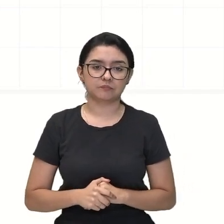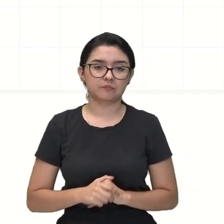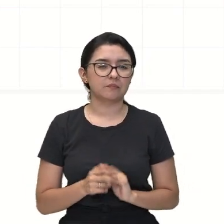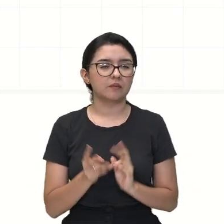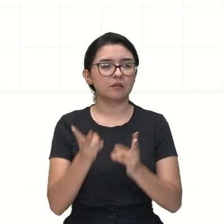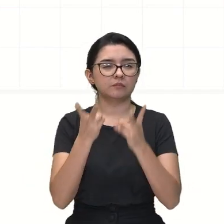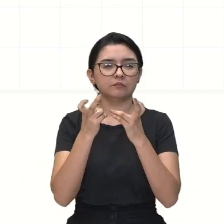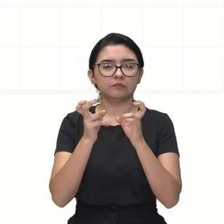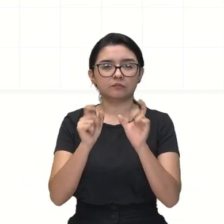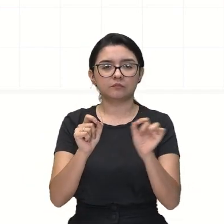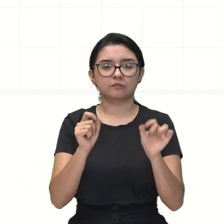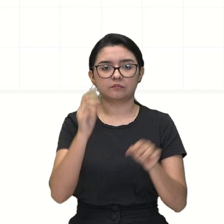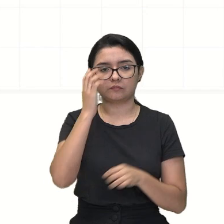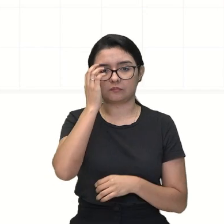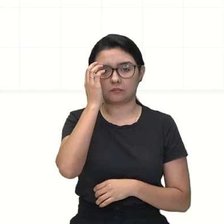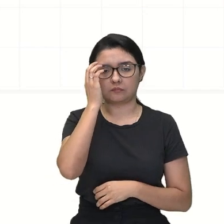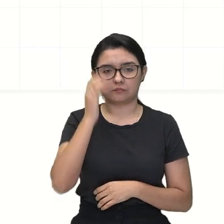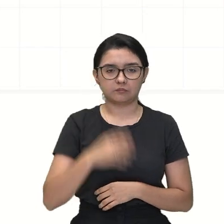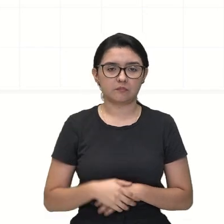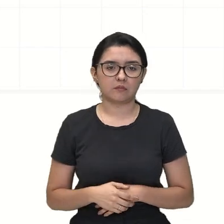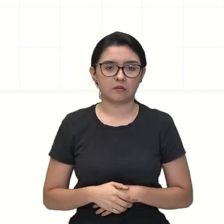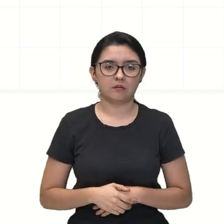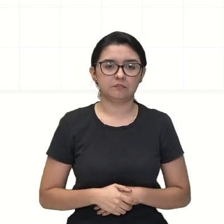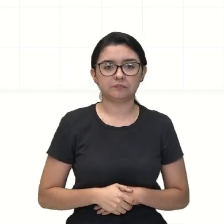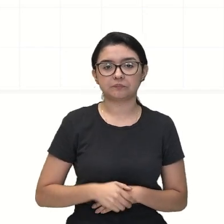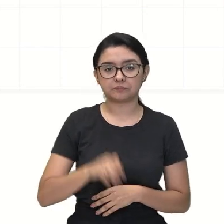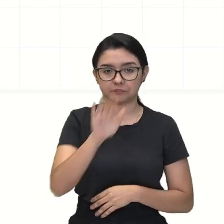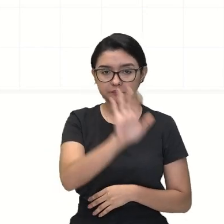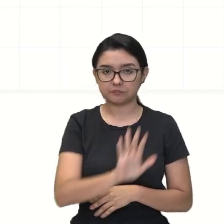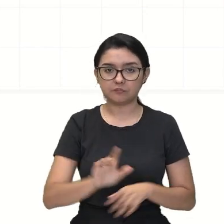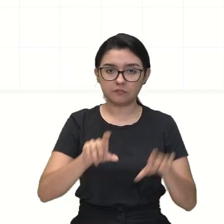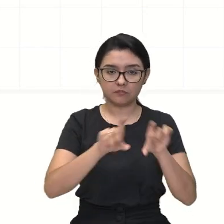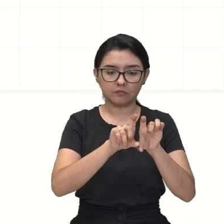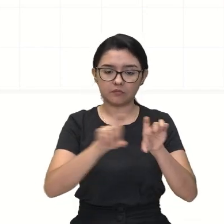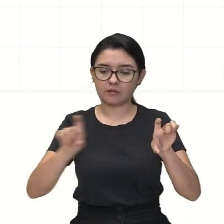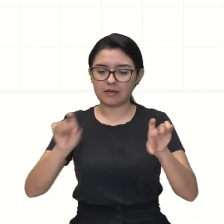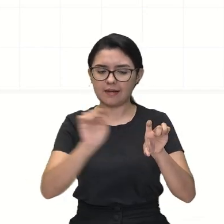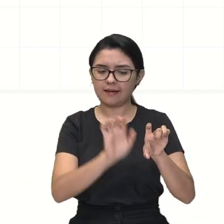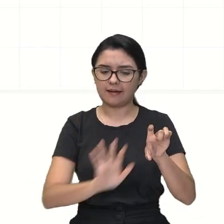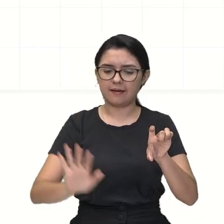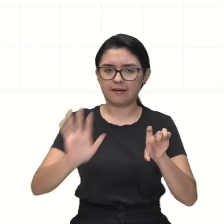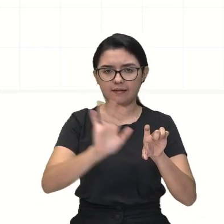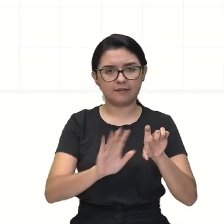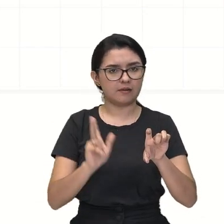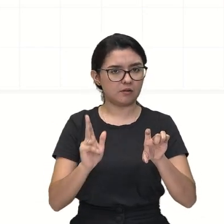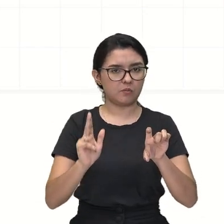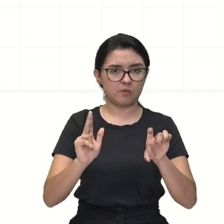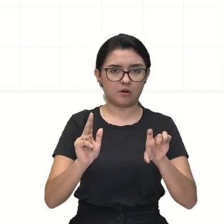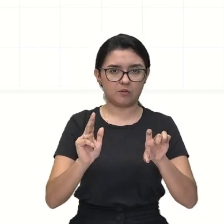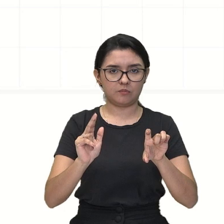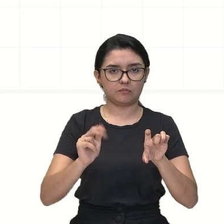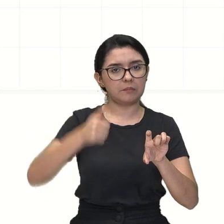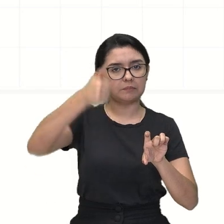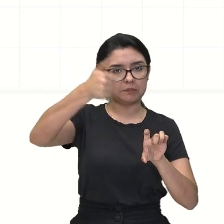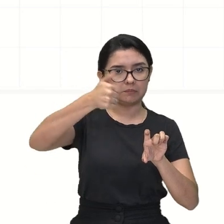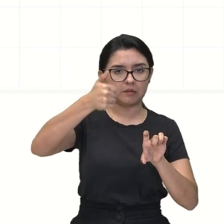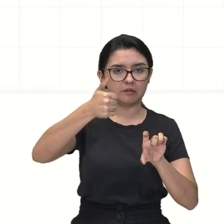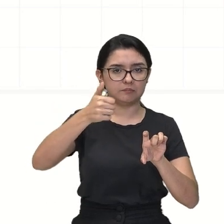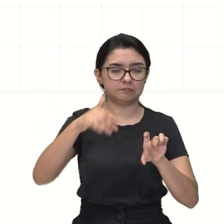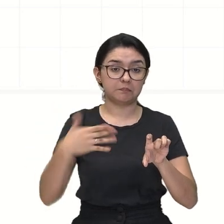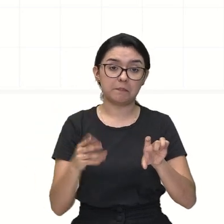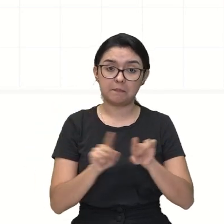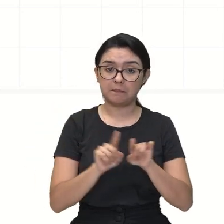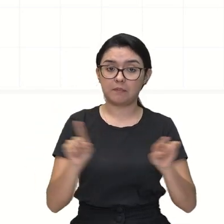observem que a área aqui que forma a imagem da barra, ela é a mesma da de cima, né? Mas aí,